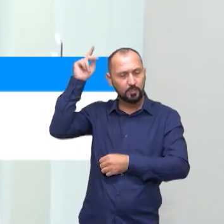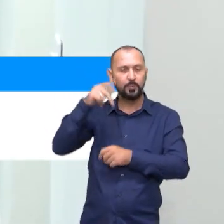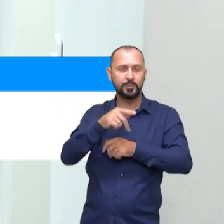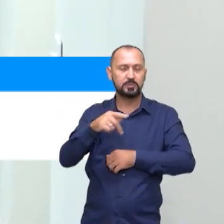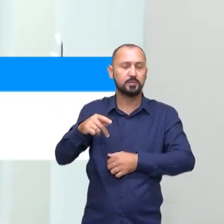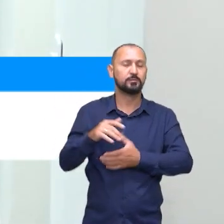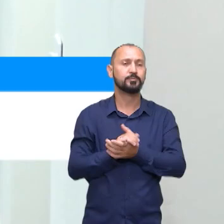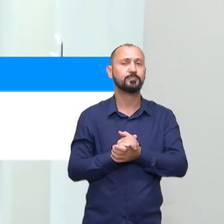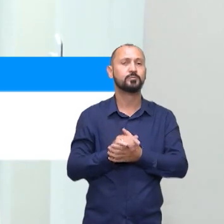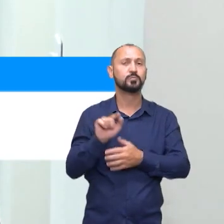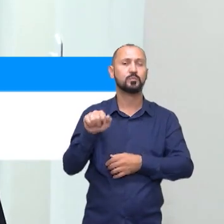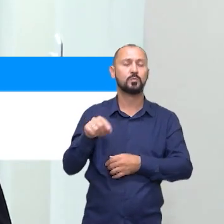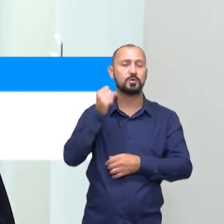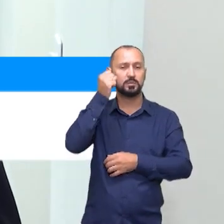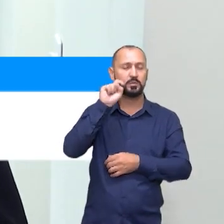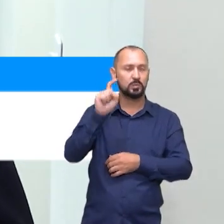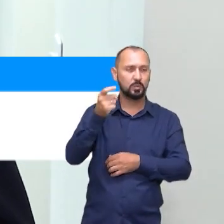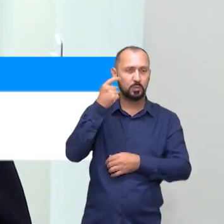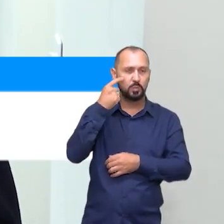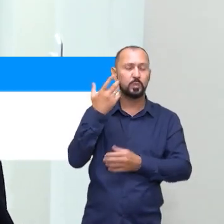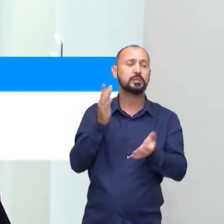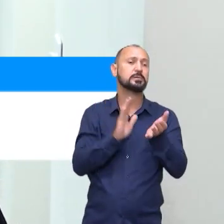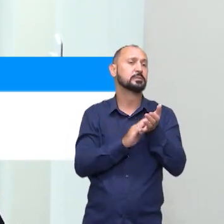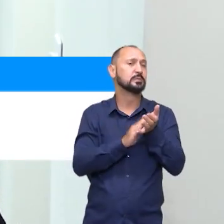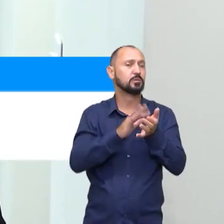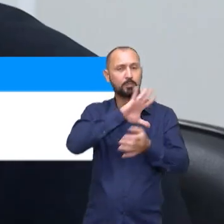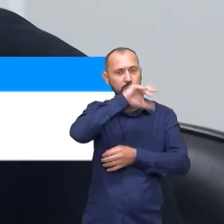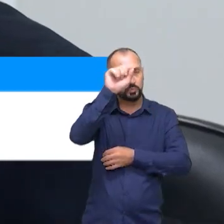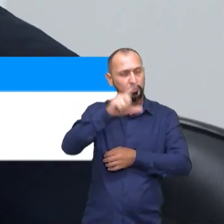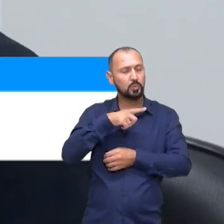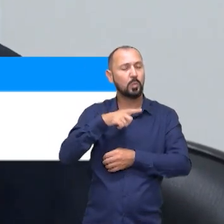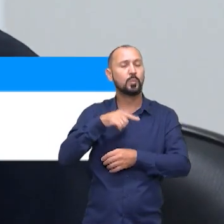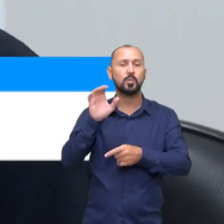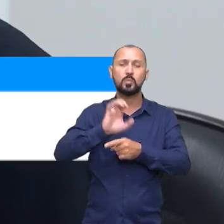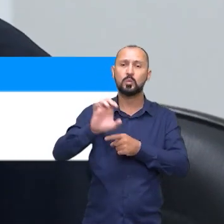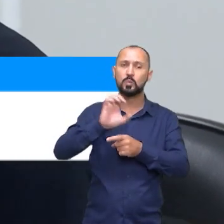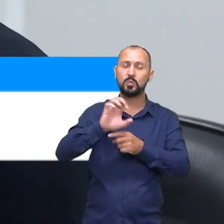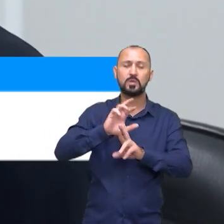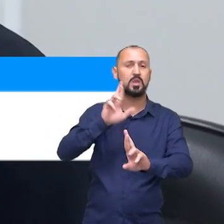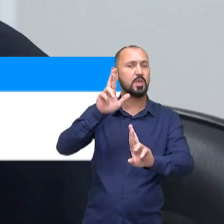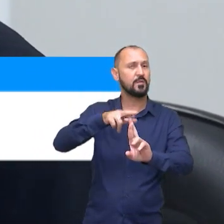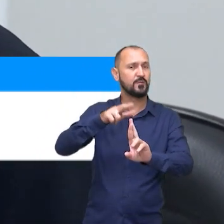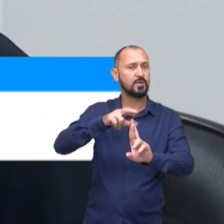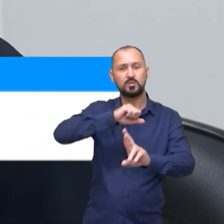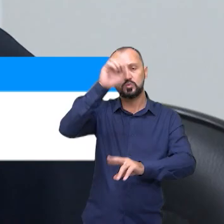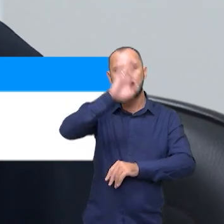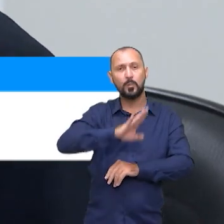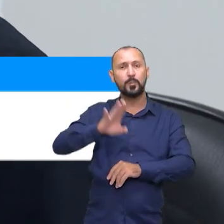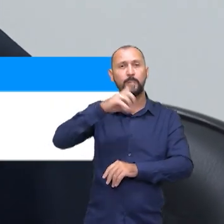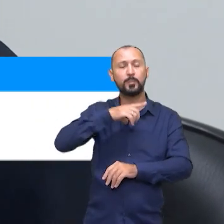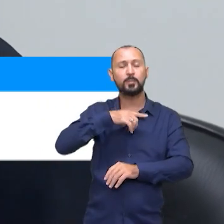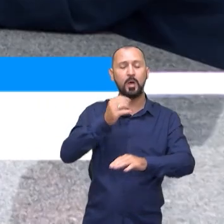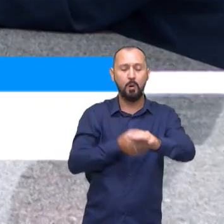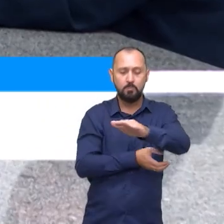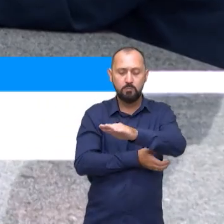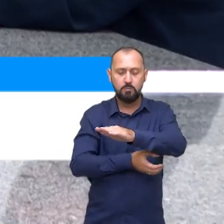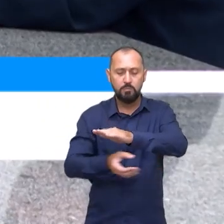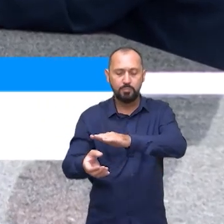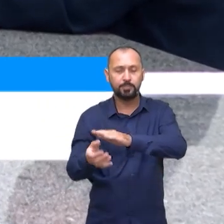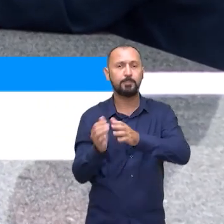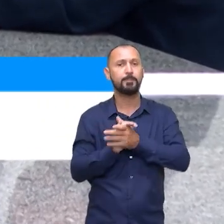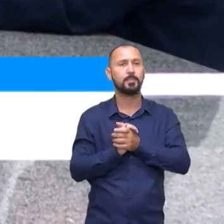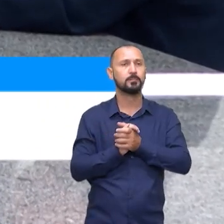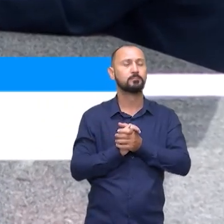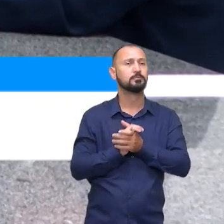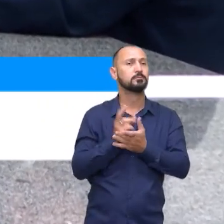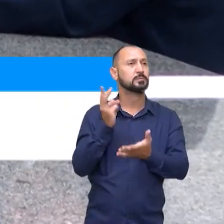com o Barbosinha, com o Paulo Correia, o presidente da Assembleia. Na ocasião, o ex-senador elogiou Mato Grosso do Sul como um